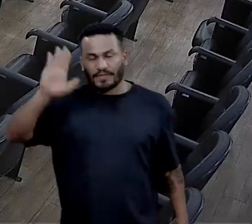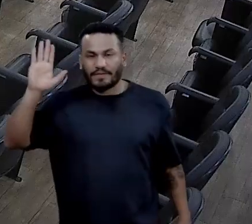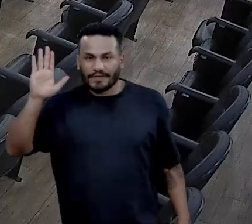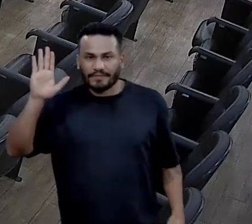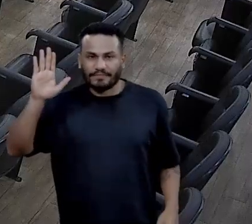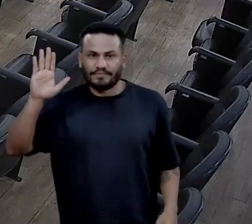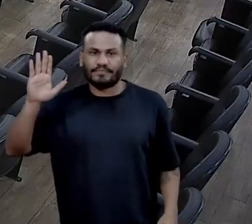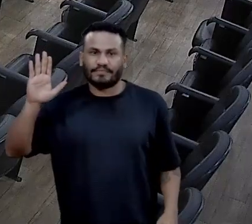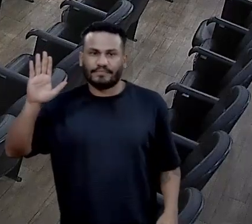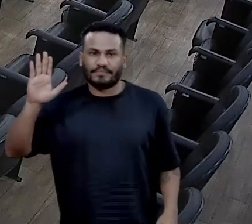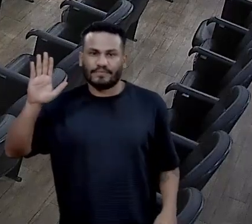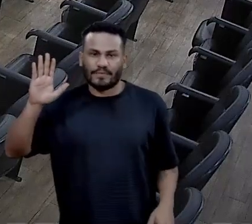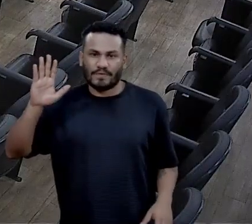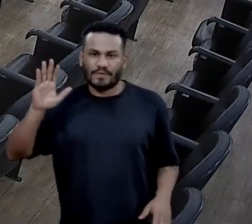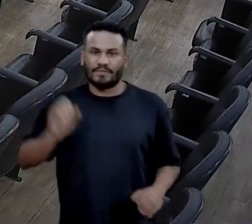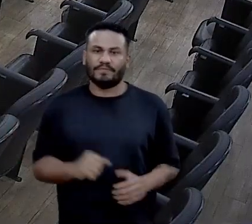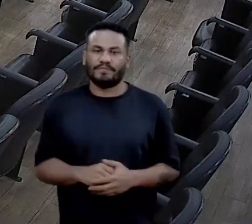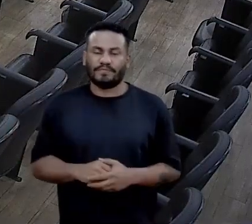se manifestem.